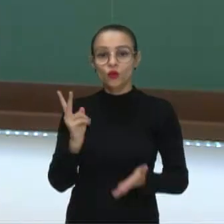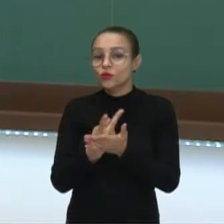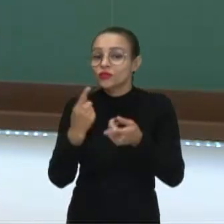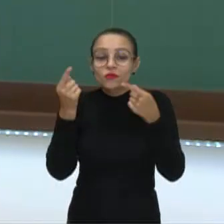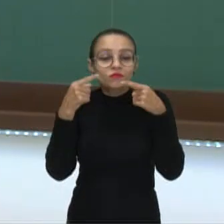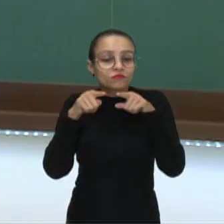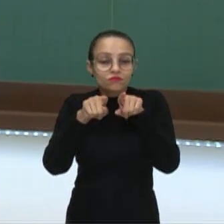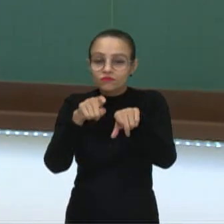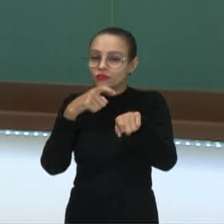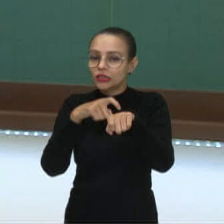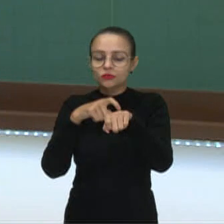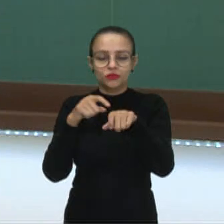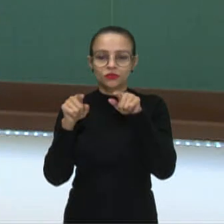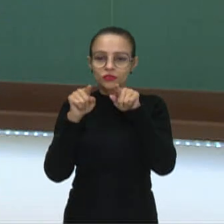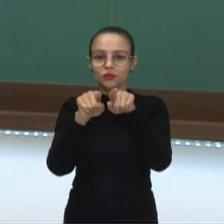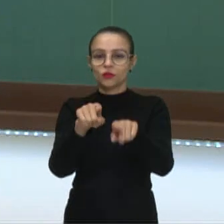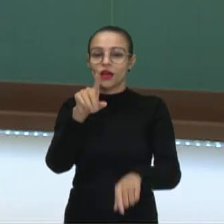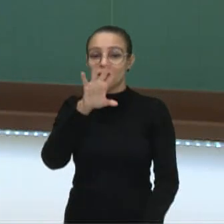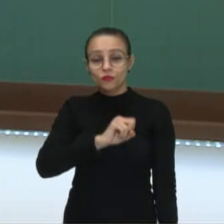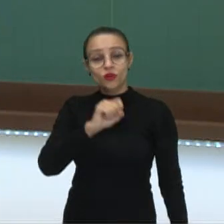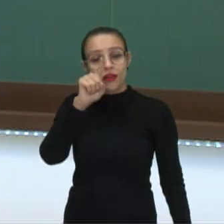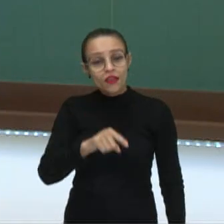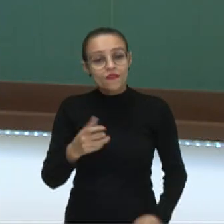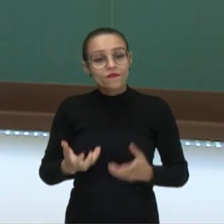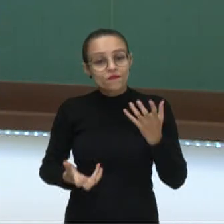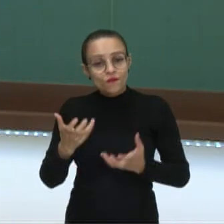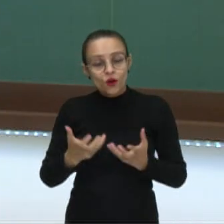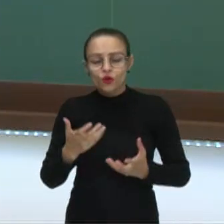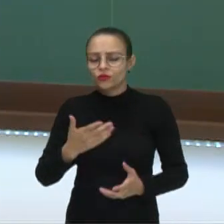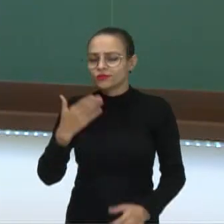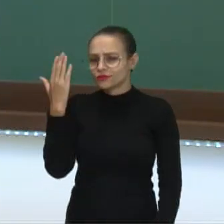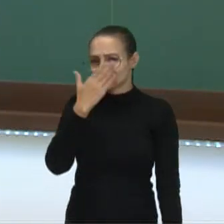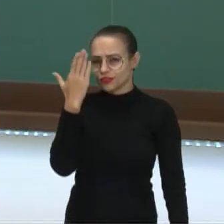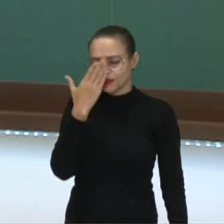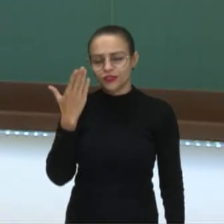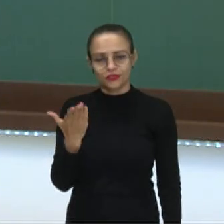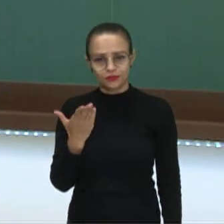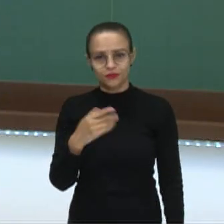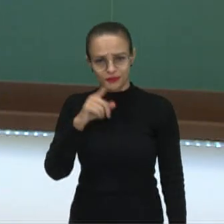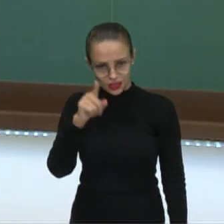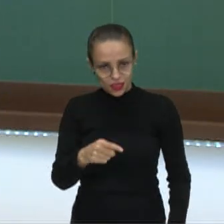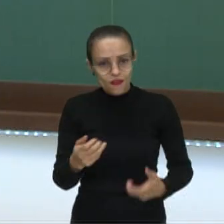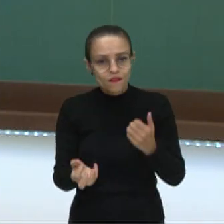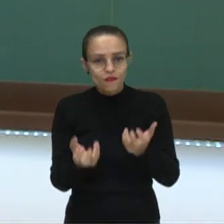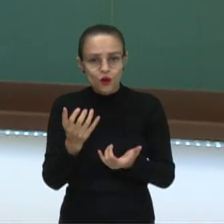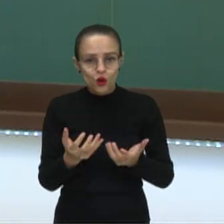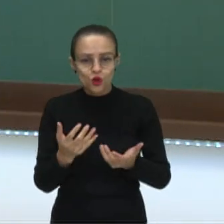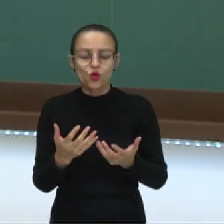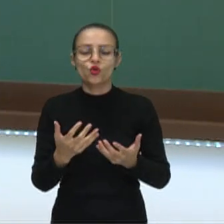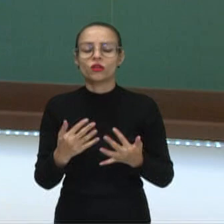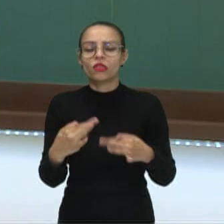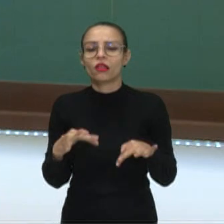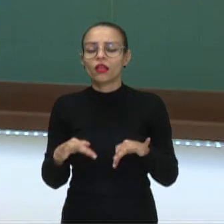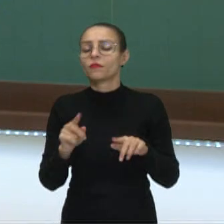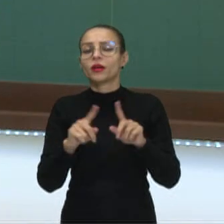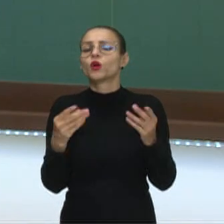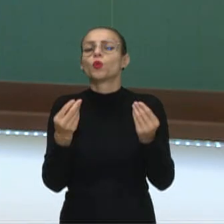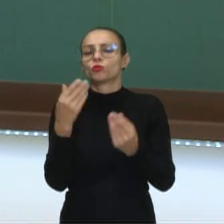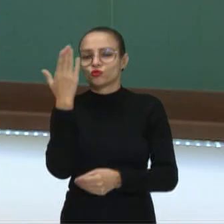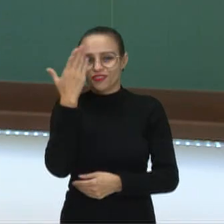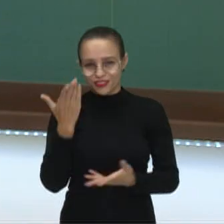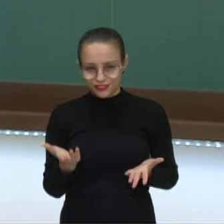mesmo tempo. Amor é um fogo que arde sem se ver. Se é um fogo, está ardendo, como é que você não está